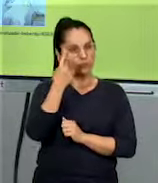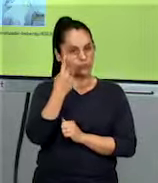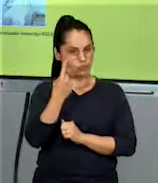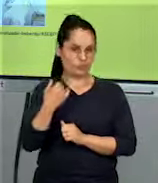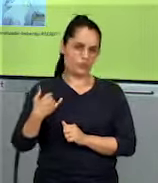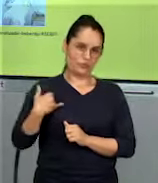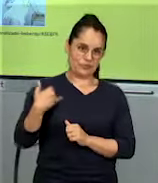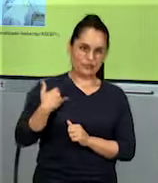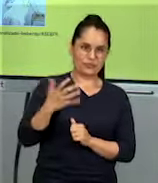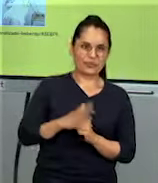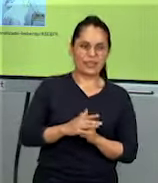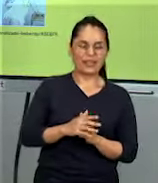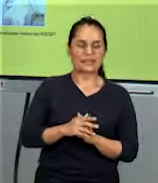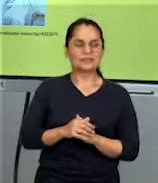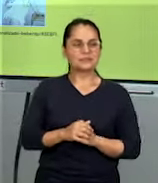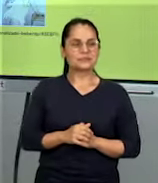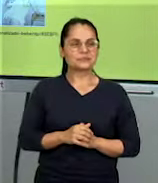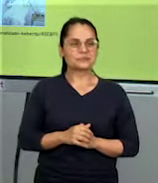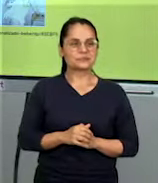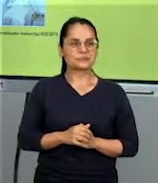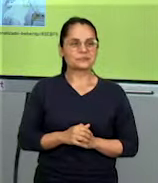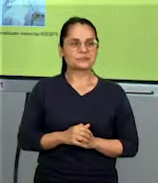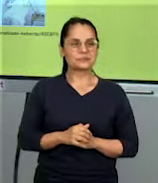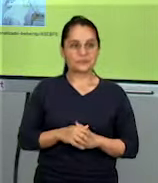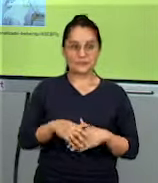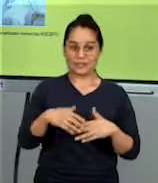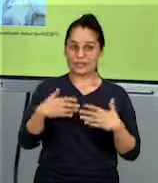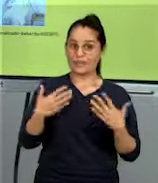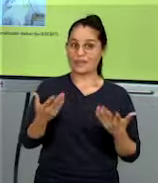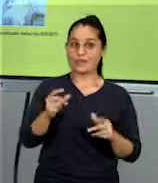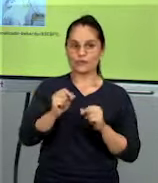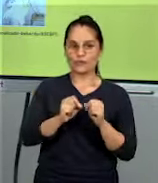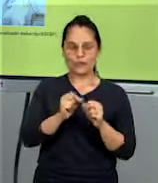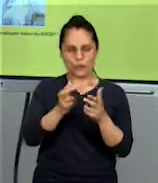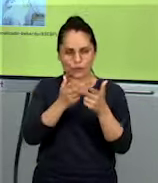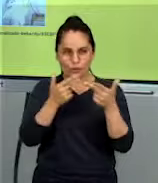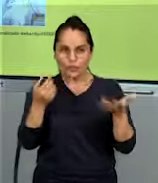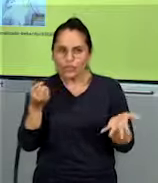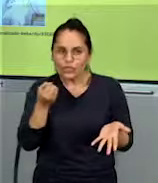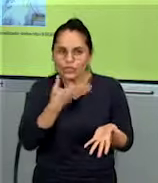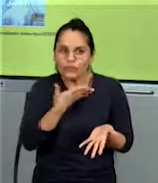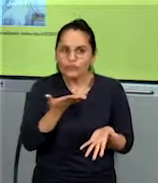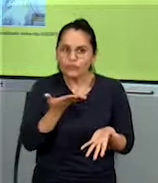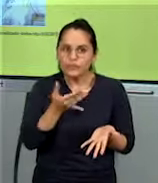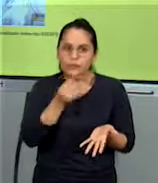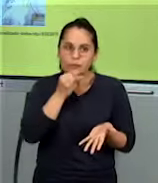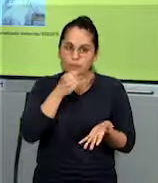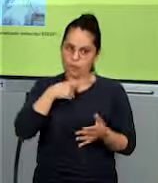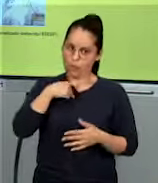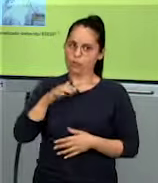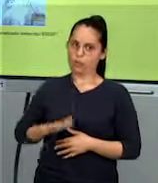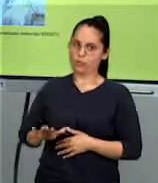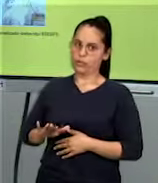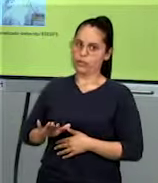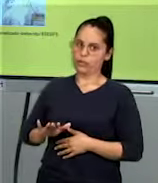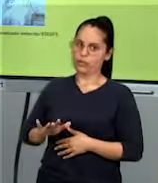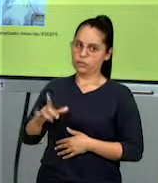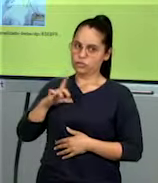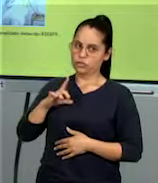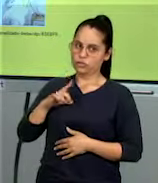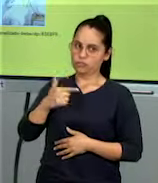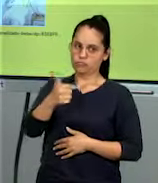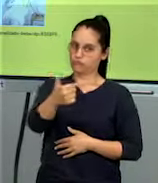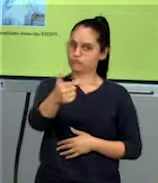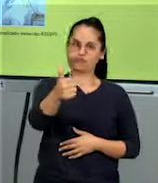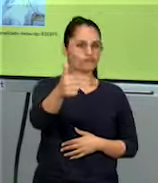aniversário mesmo daquela criança. E isso é uma coisa nova. Por exemplo, quando eu era criança não se fazia esse tipo de